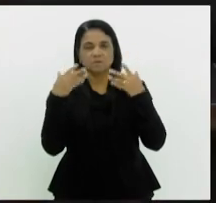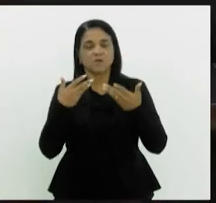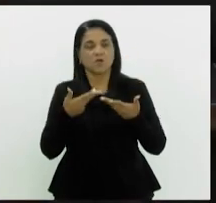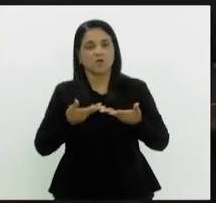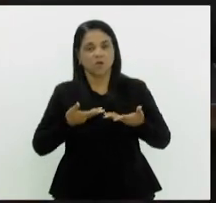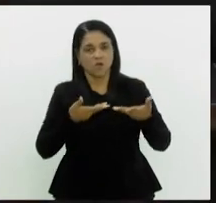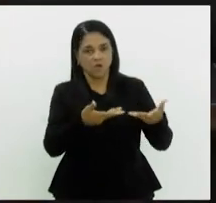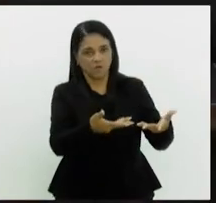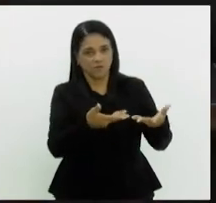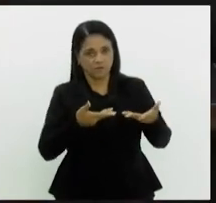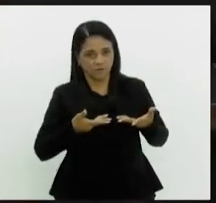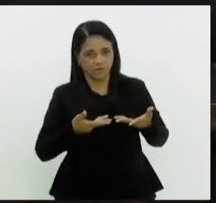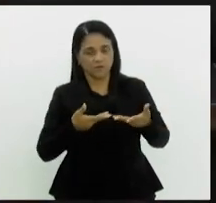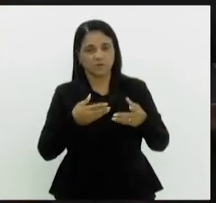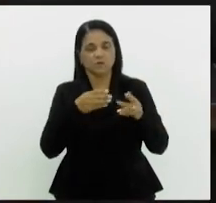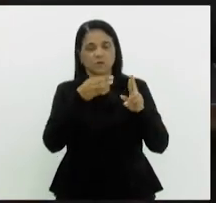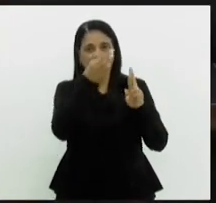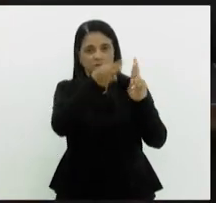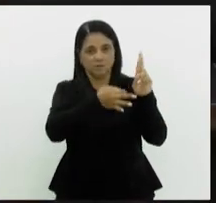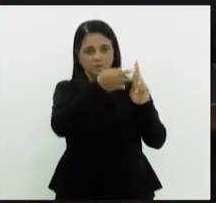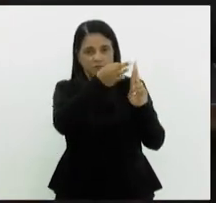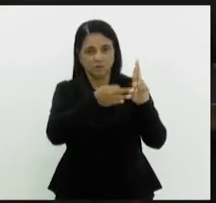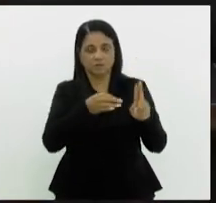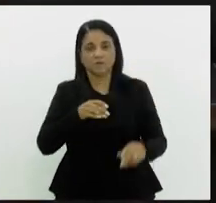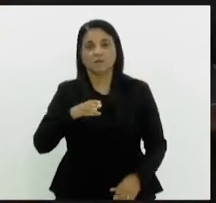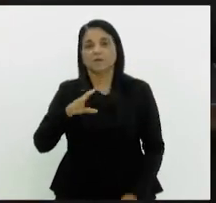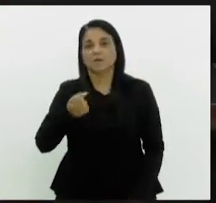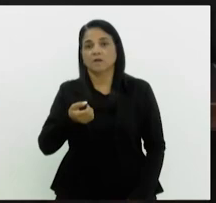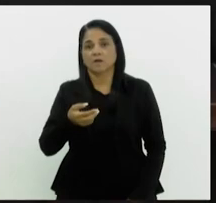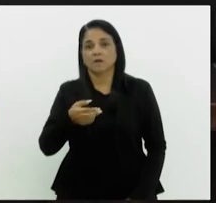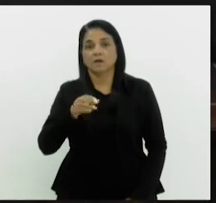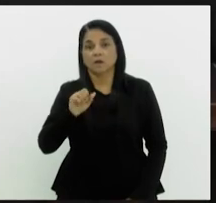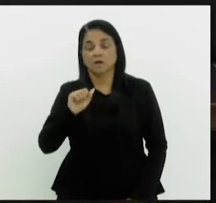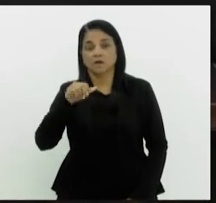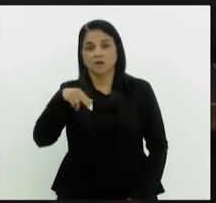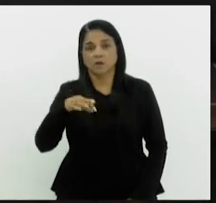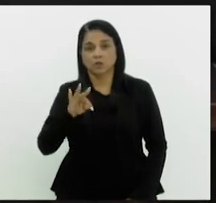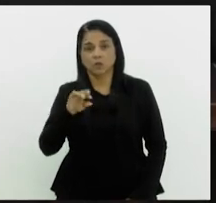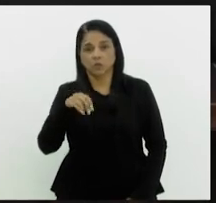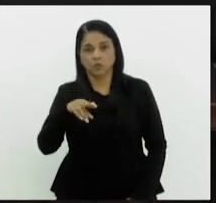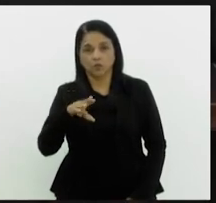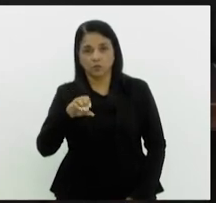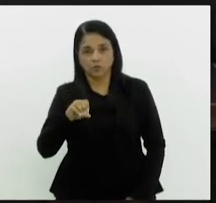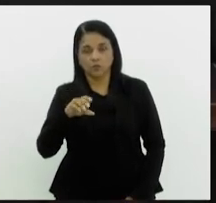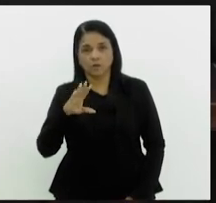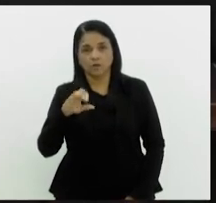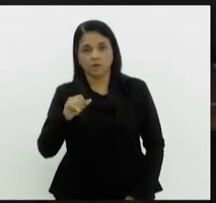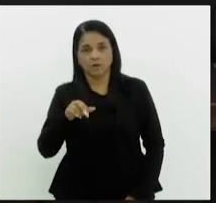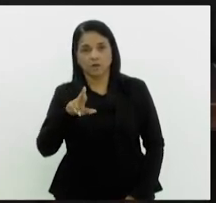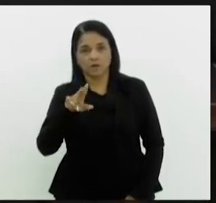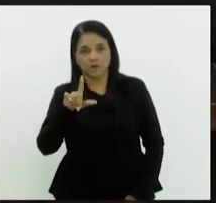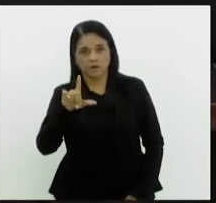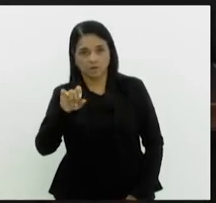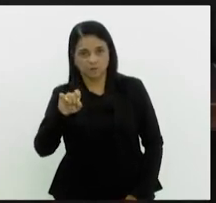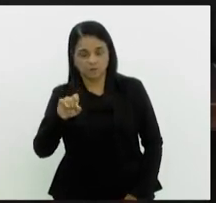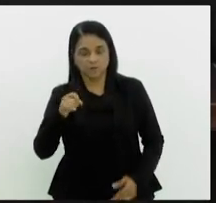Convido ainda o senhor desembargador Antônio Carlos Esteves para compor a mesa de